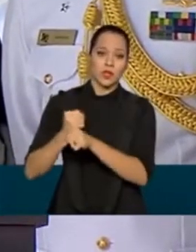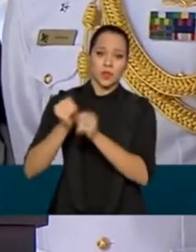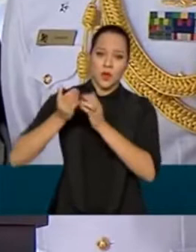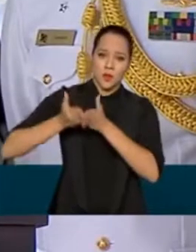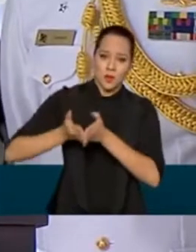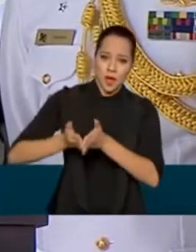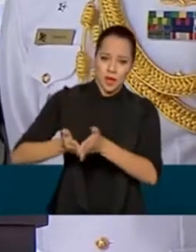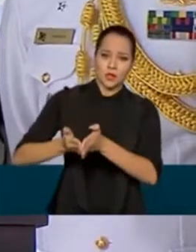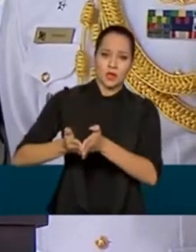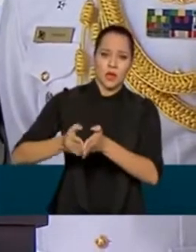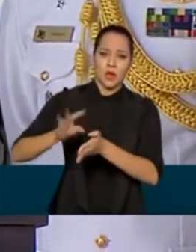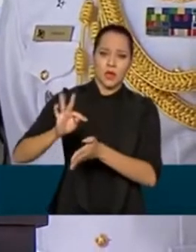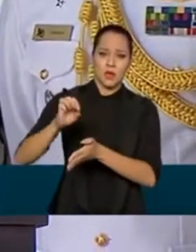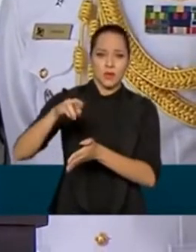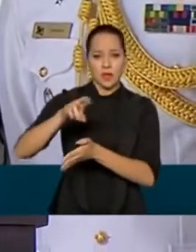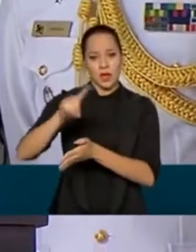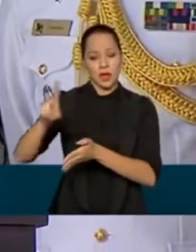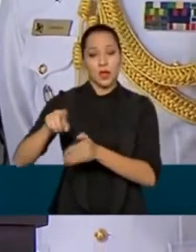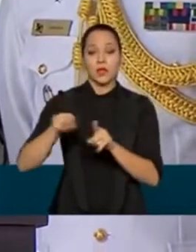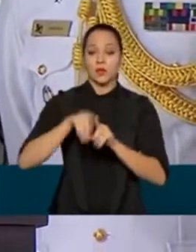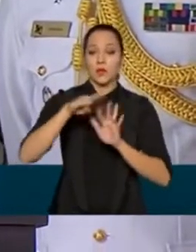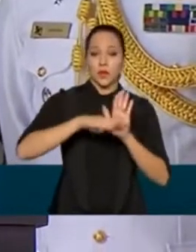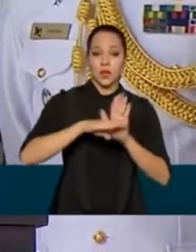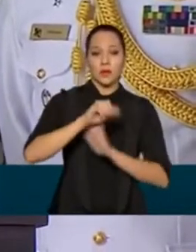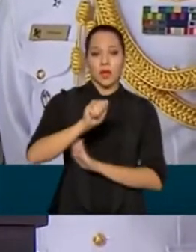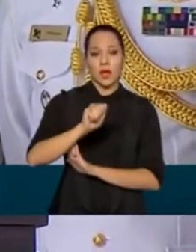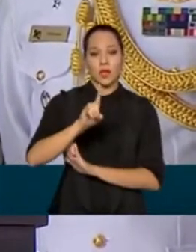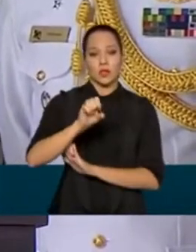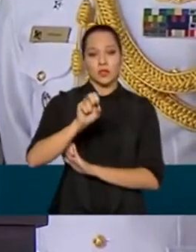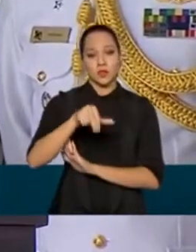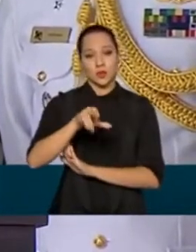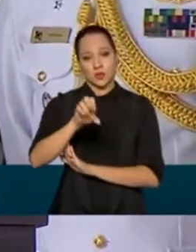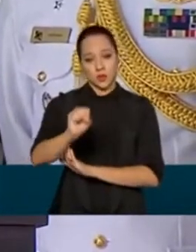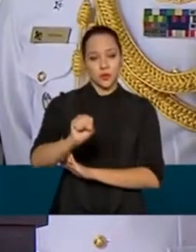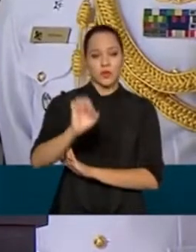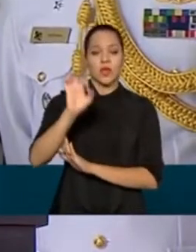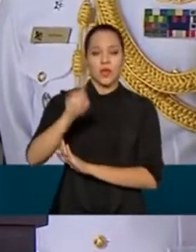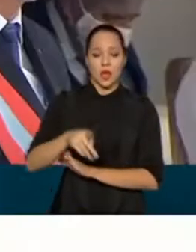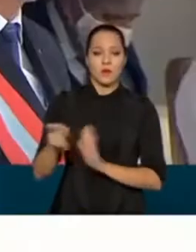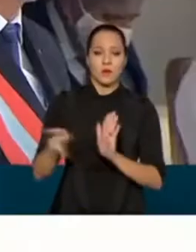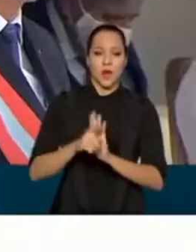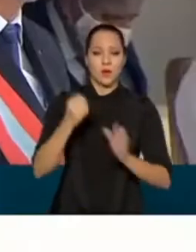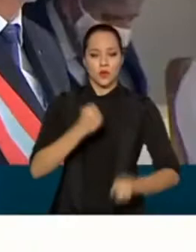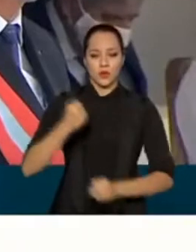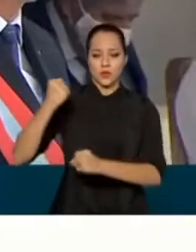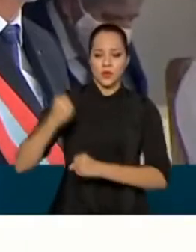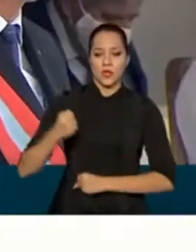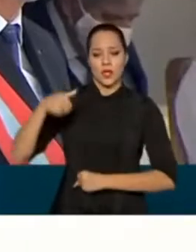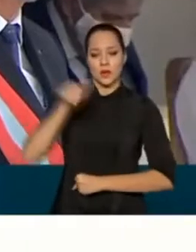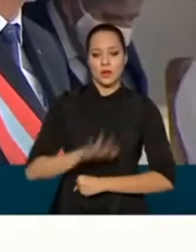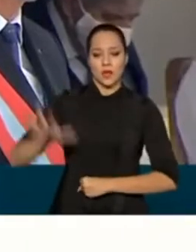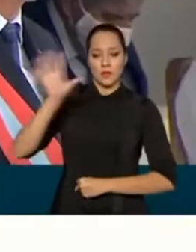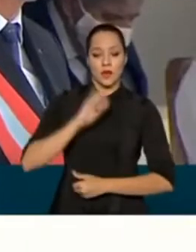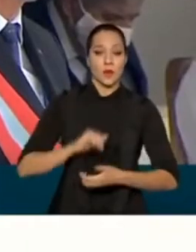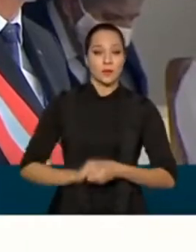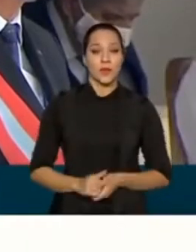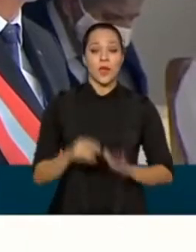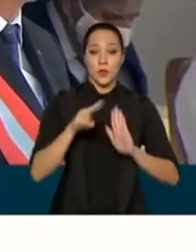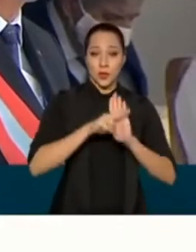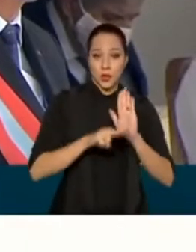Tamandaré, assim como o programa Adsumos do Corpo de Fuzileiros Navais. Programa Nuclear da